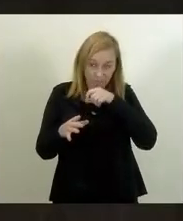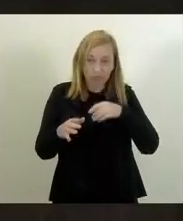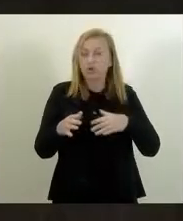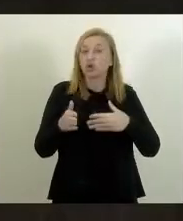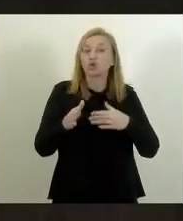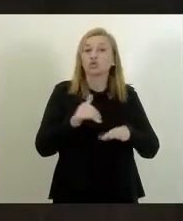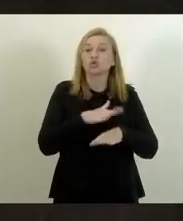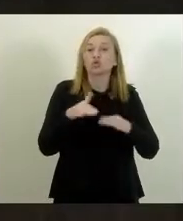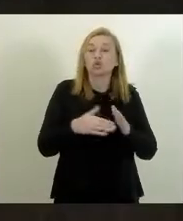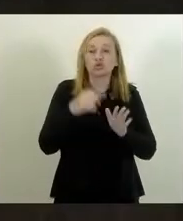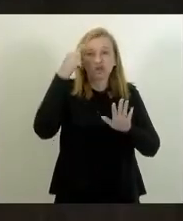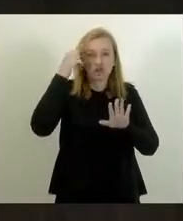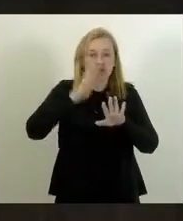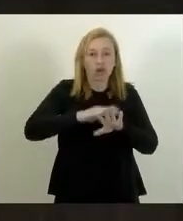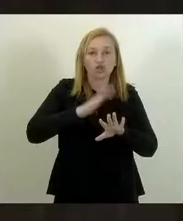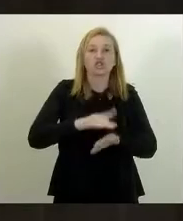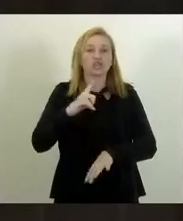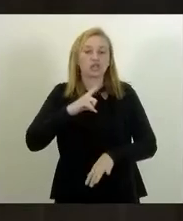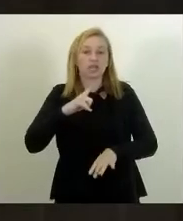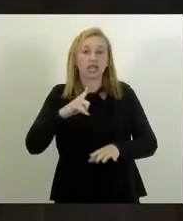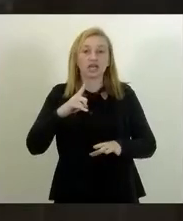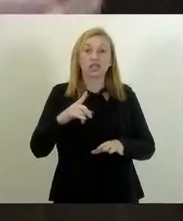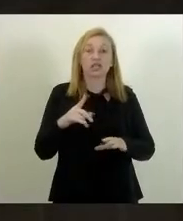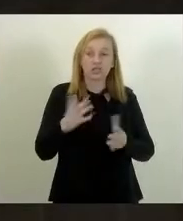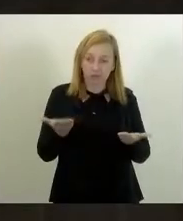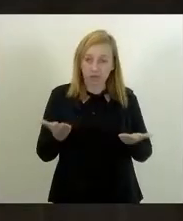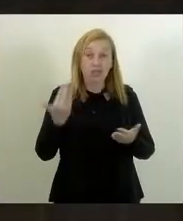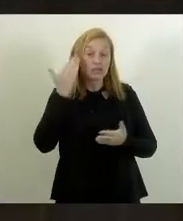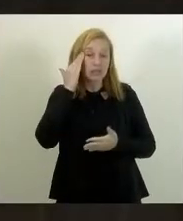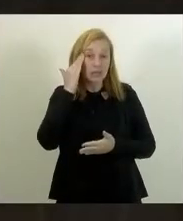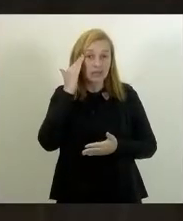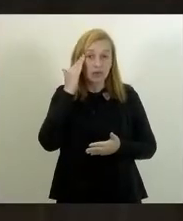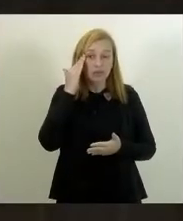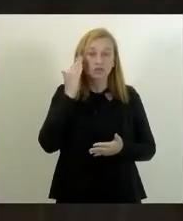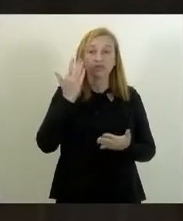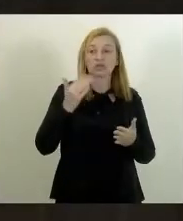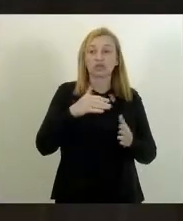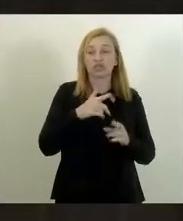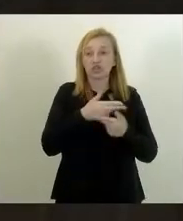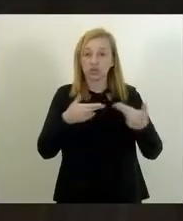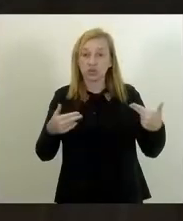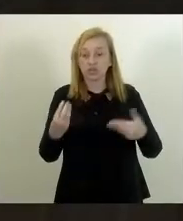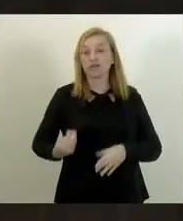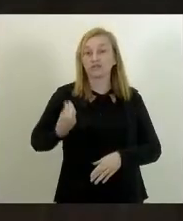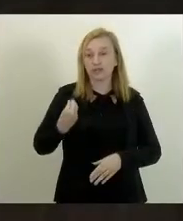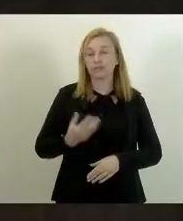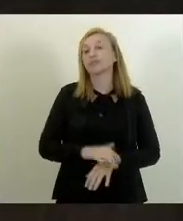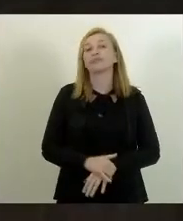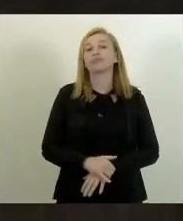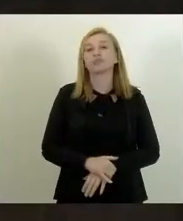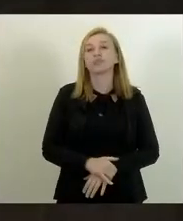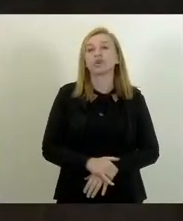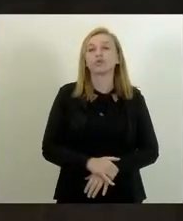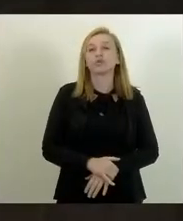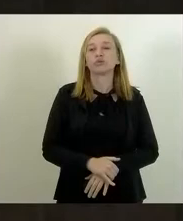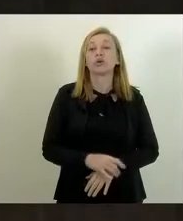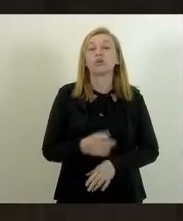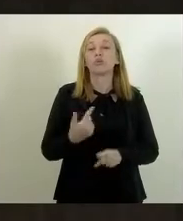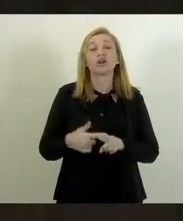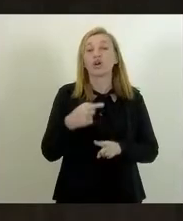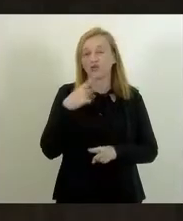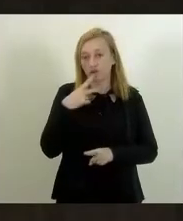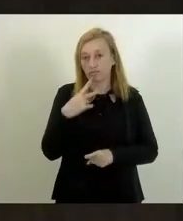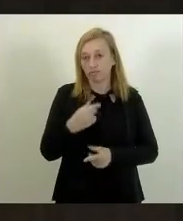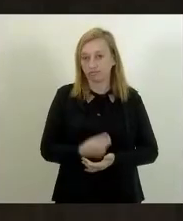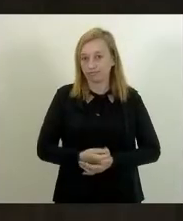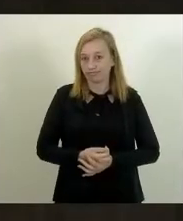carga ideológica, de visão de mundo, de compreensão das coisas e dos fatos e da vida. Por que faço essa introdução? Porque isso nos